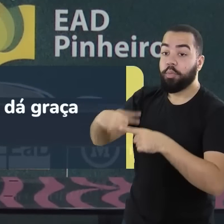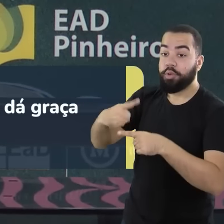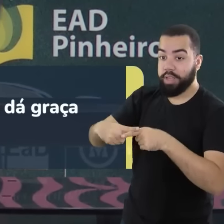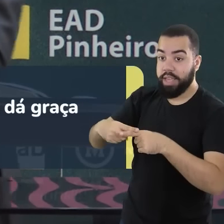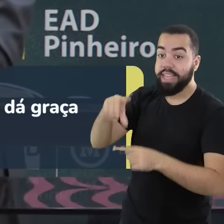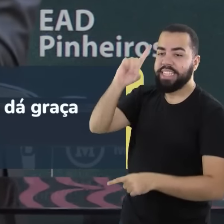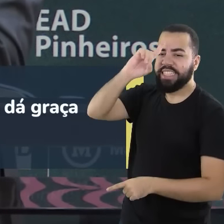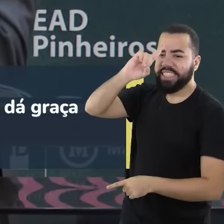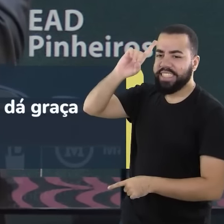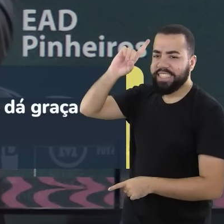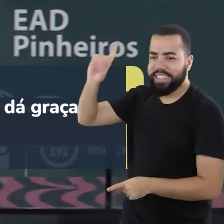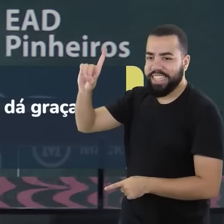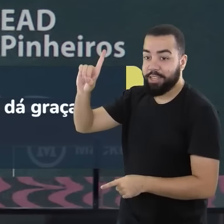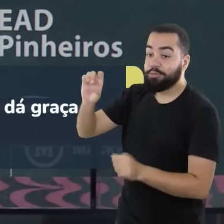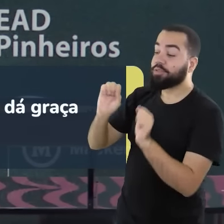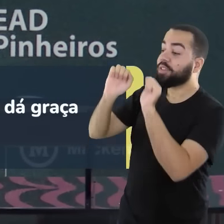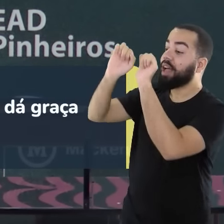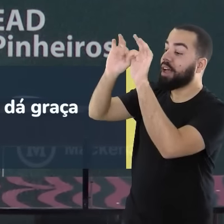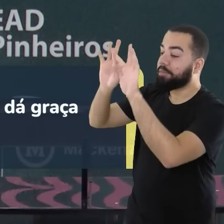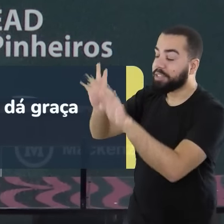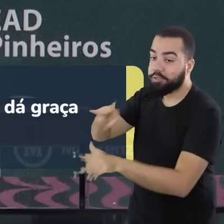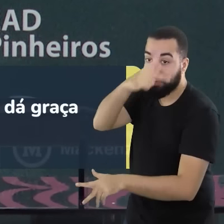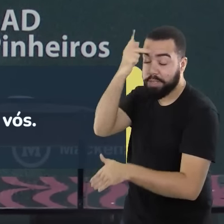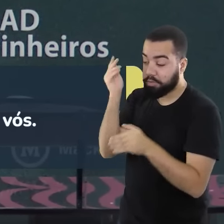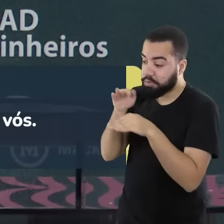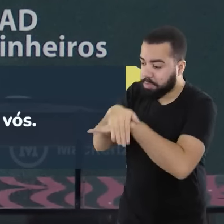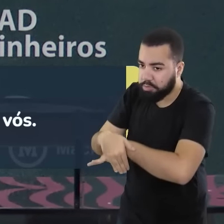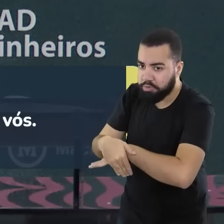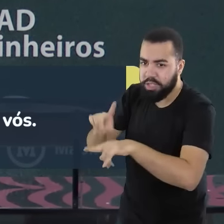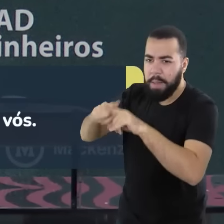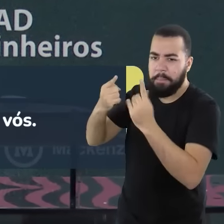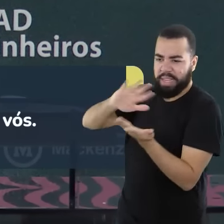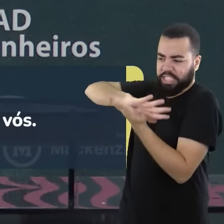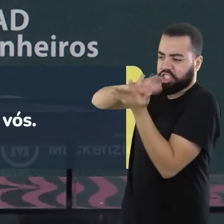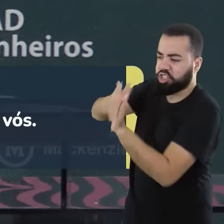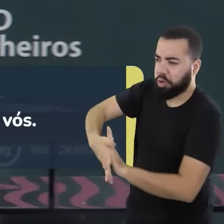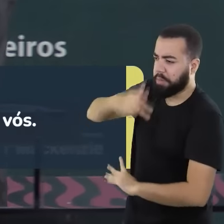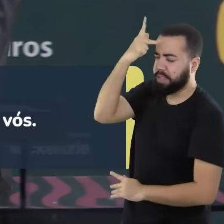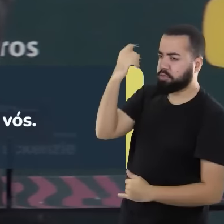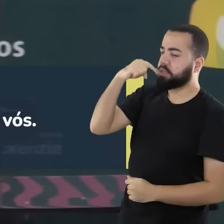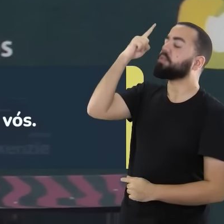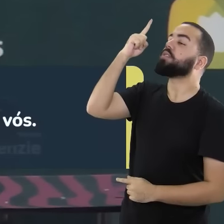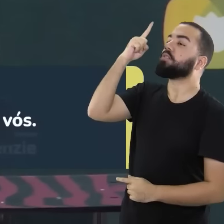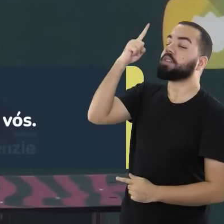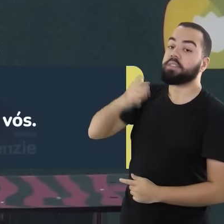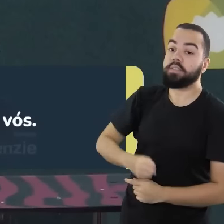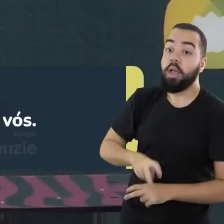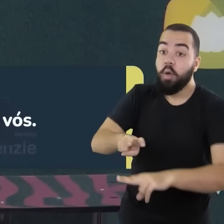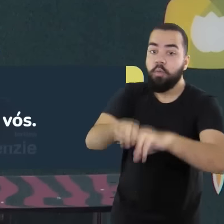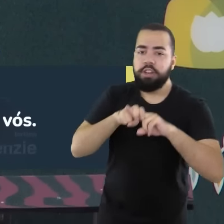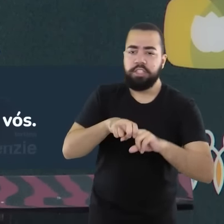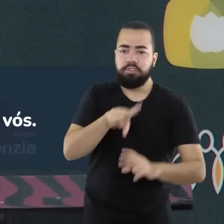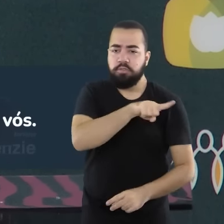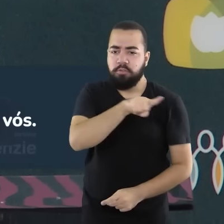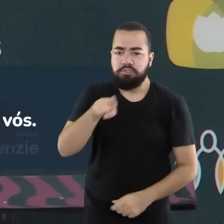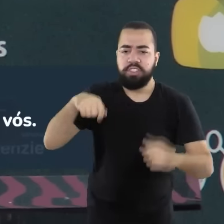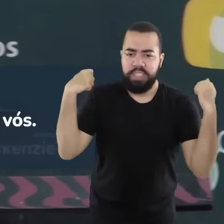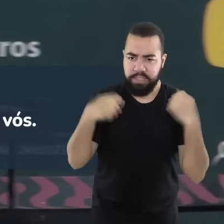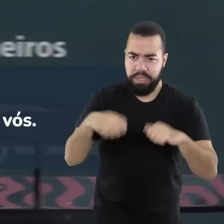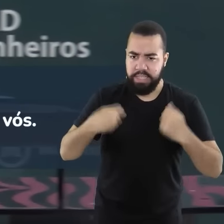resiste aos soberbos, mas dá graça aos... Continue. Sujeitai-vos, portanto, a